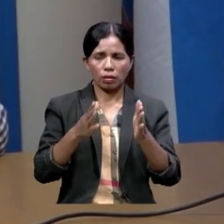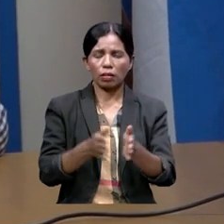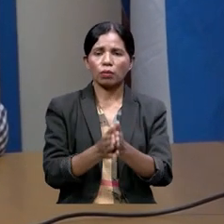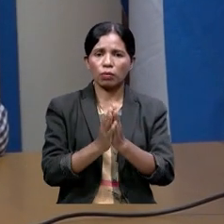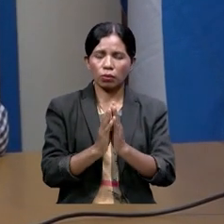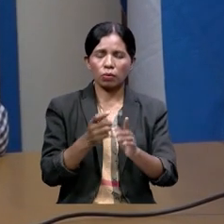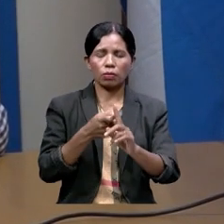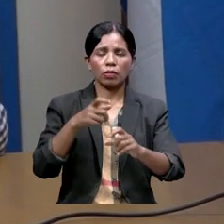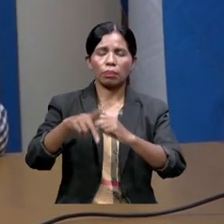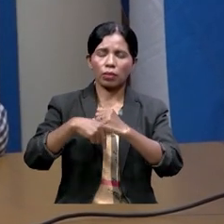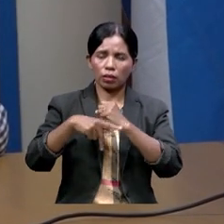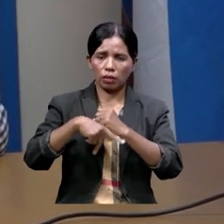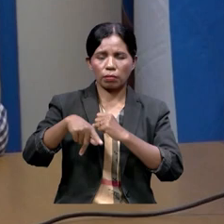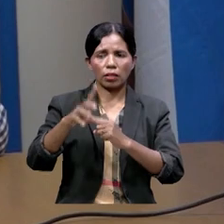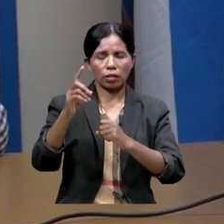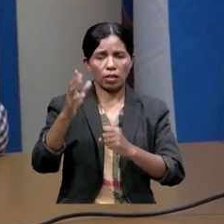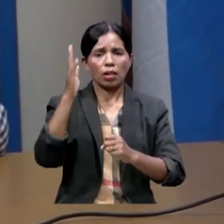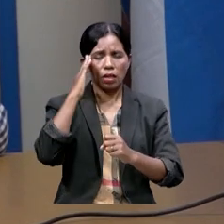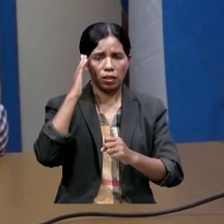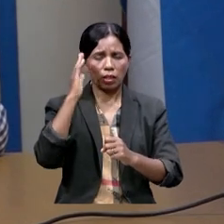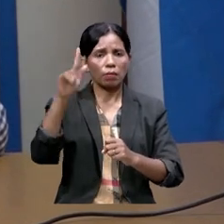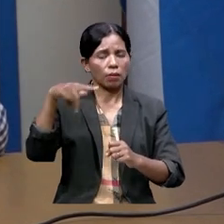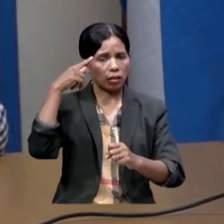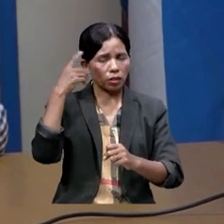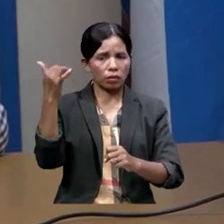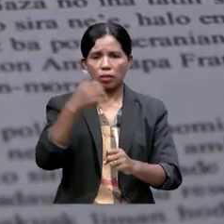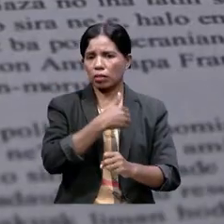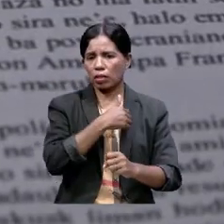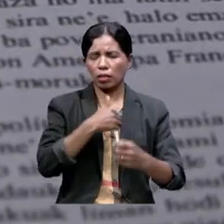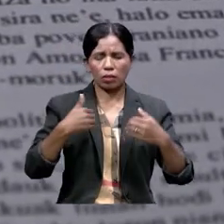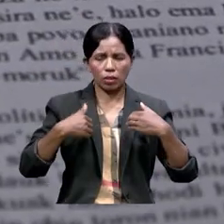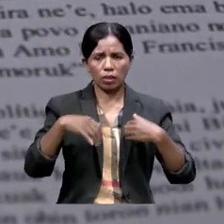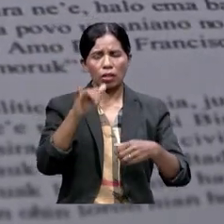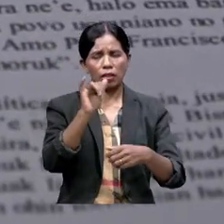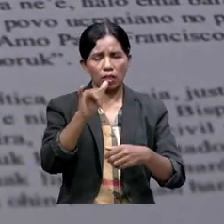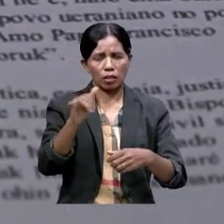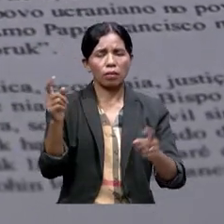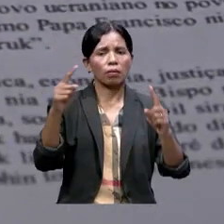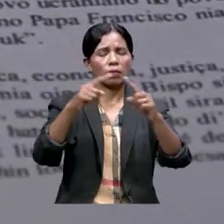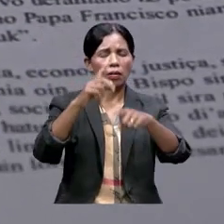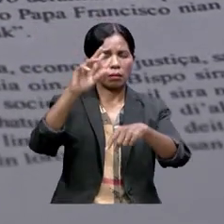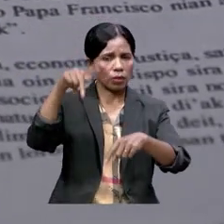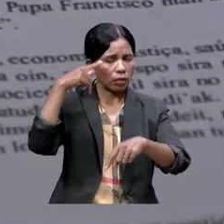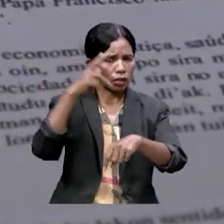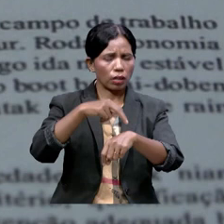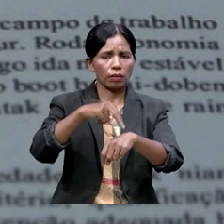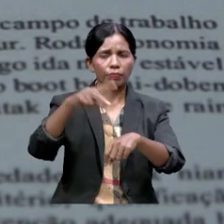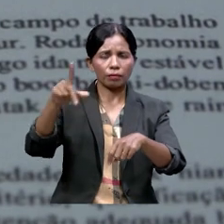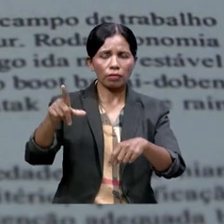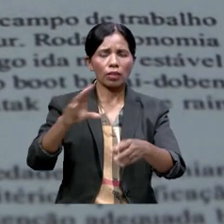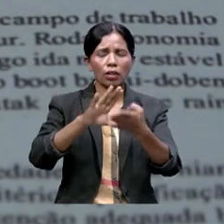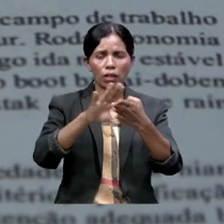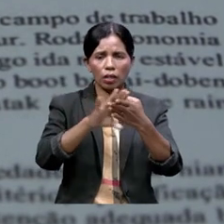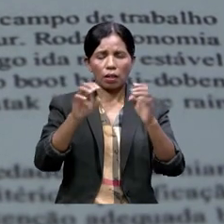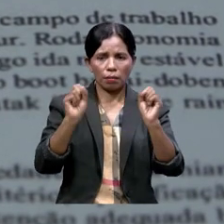bancada Partido Democrático MOS, reconhece político sira sedau kia consenso ba política nacional, tamane ho carta pastoral ne